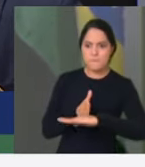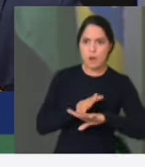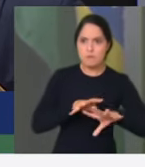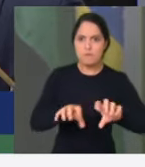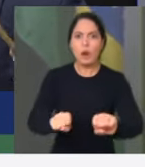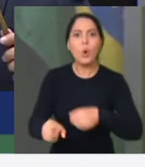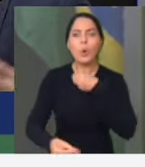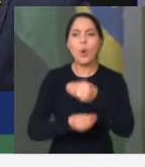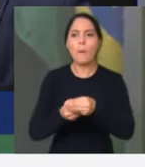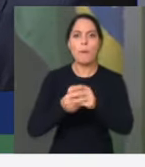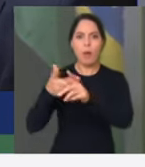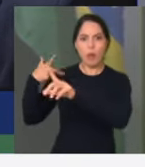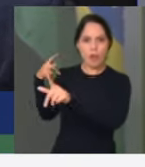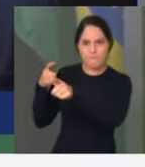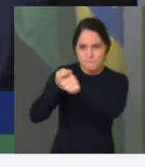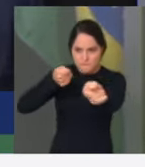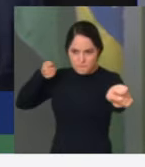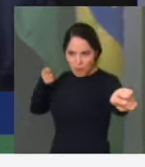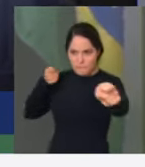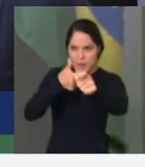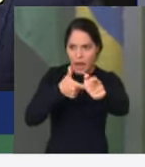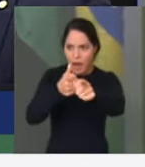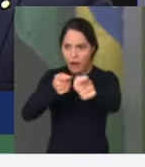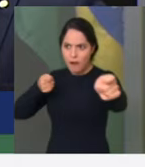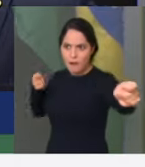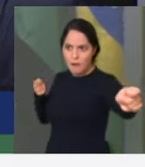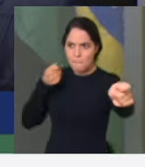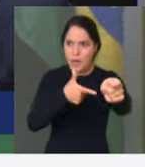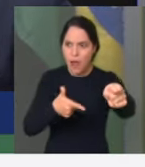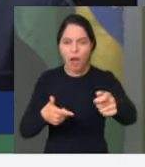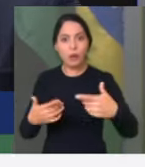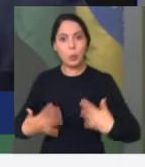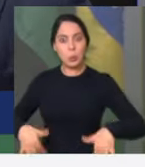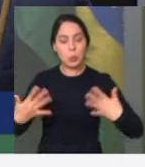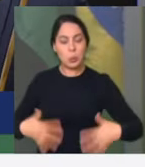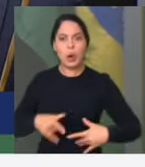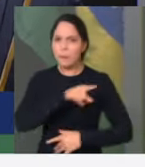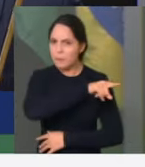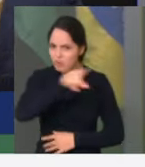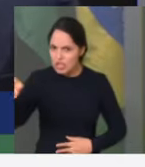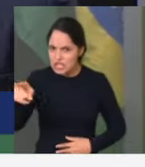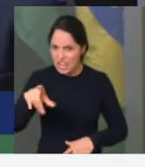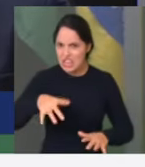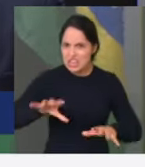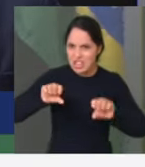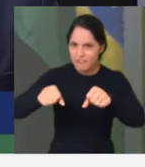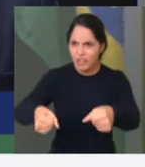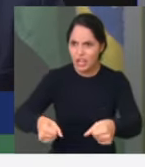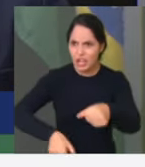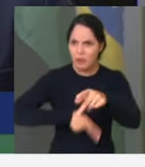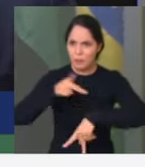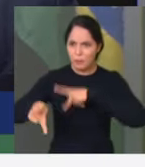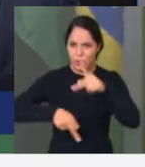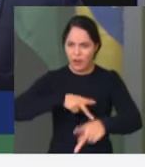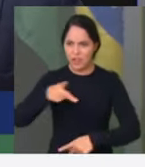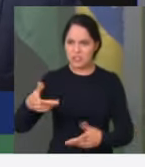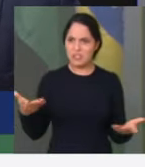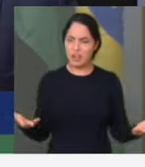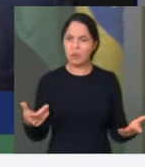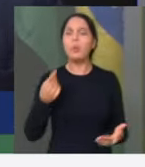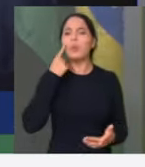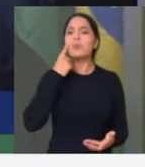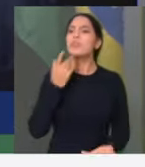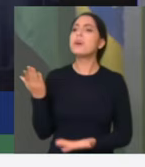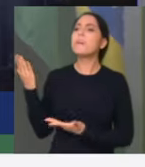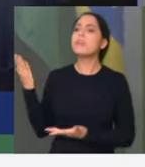Flechas eu quero saber se que defendem o estatuto do desarmamento defendem que a população deve se desarmar o